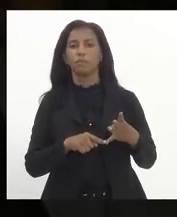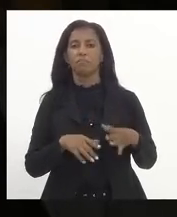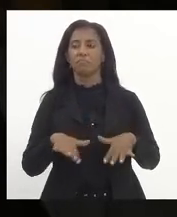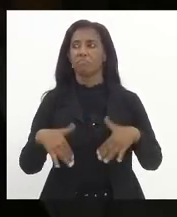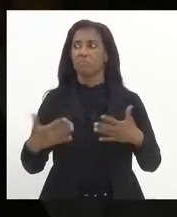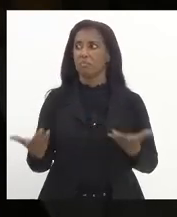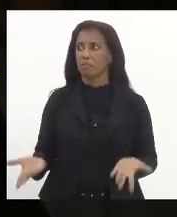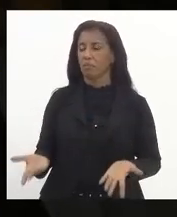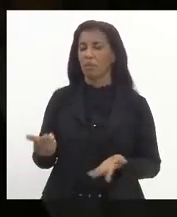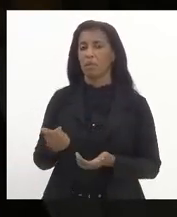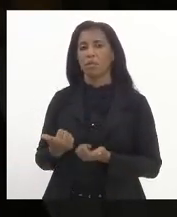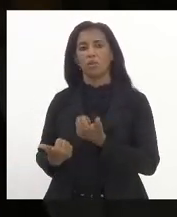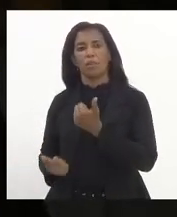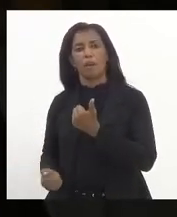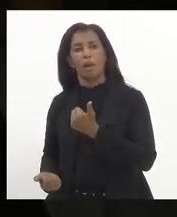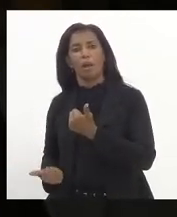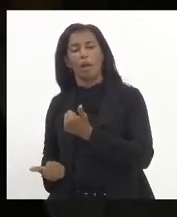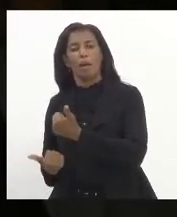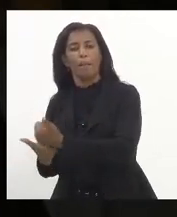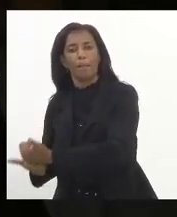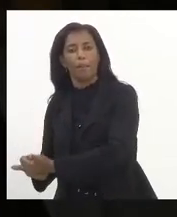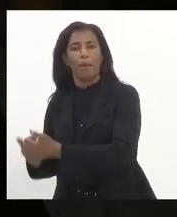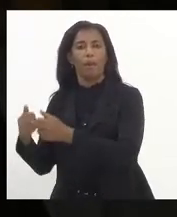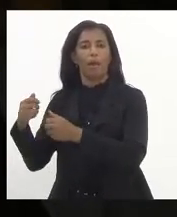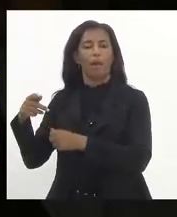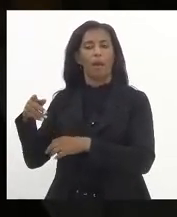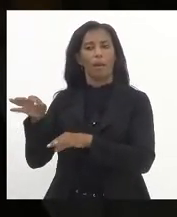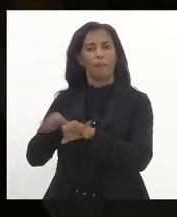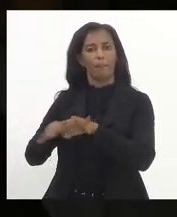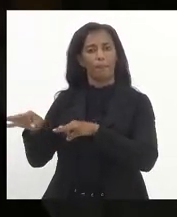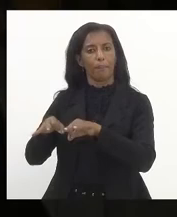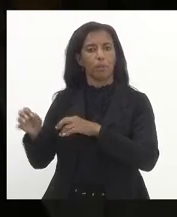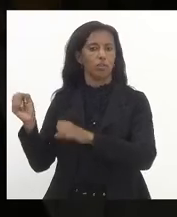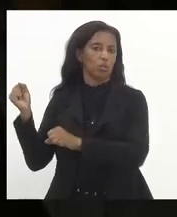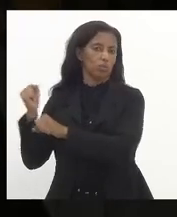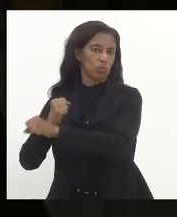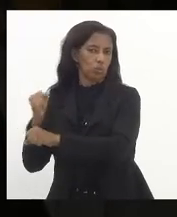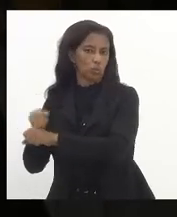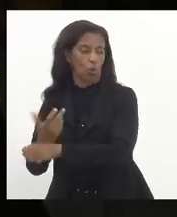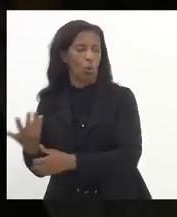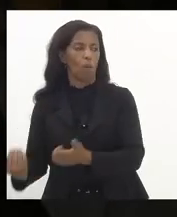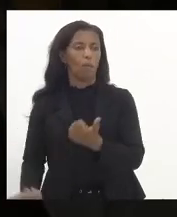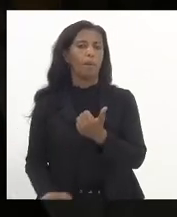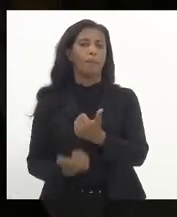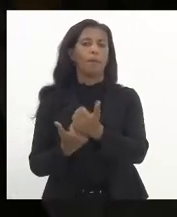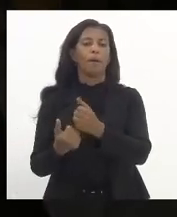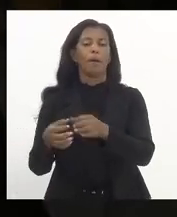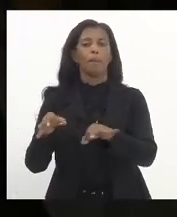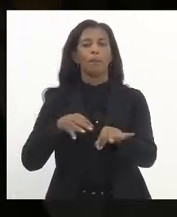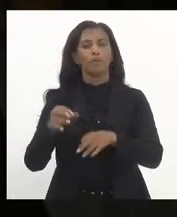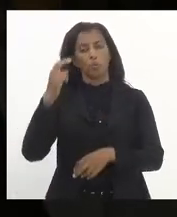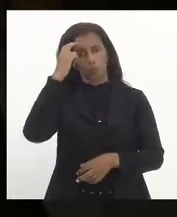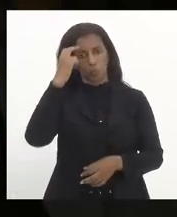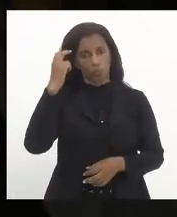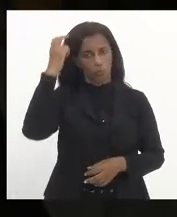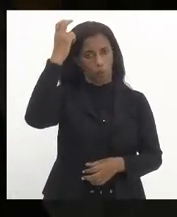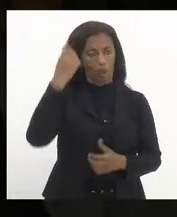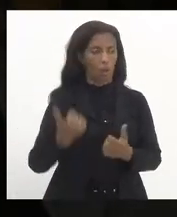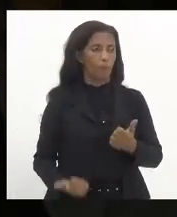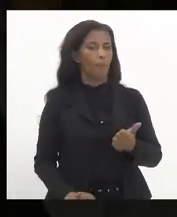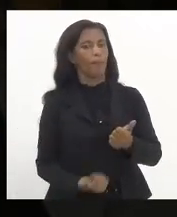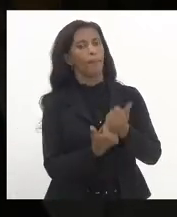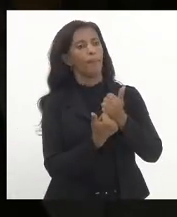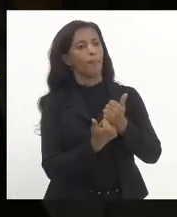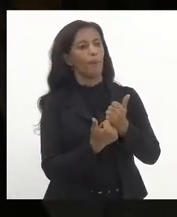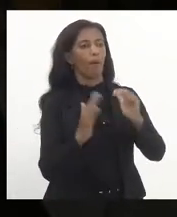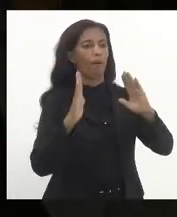para apoiar projetos da construção civil, seja para apoiar projetos culturais, seja para apoiar projetos